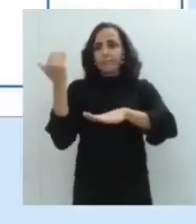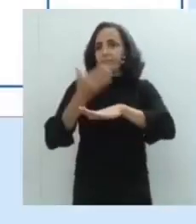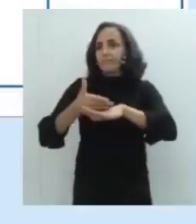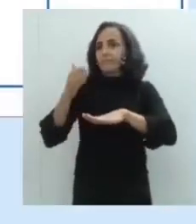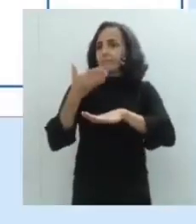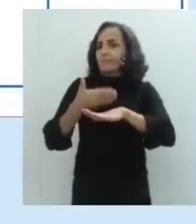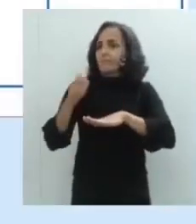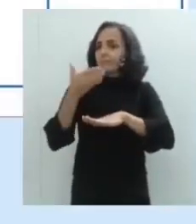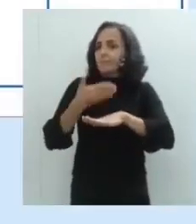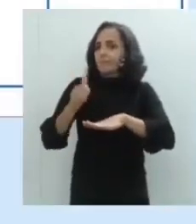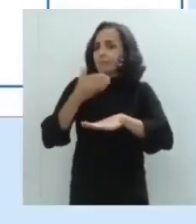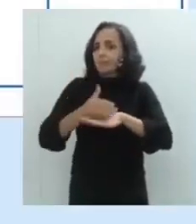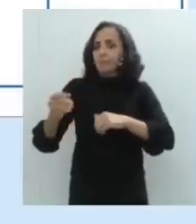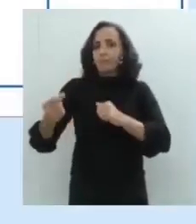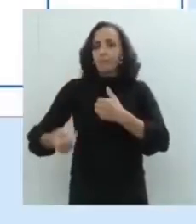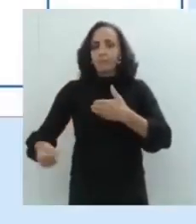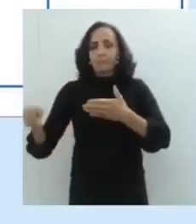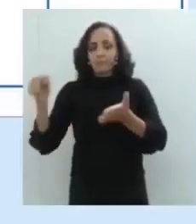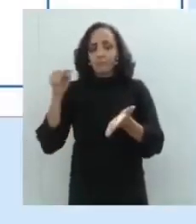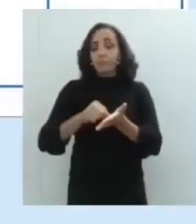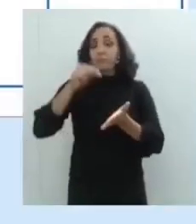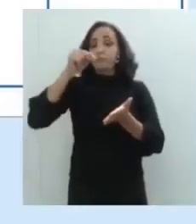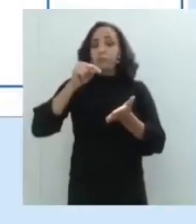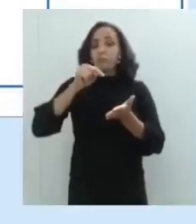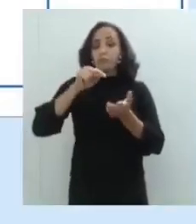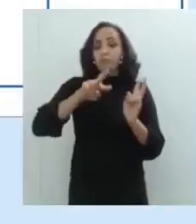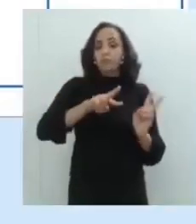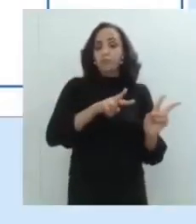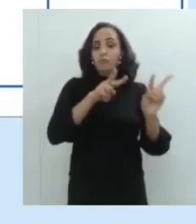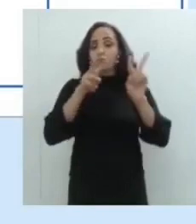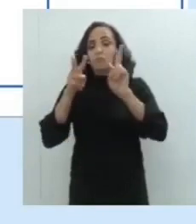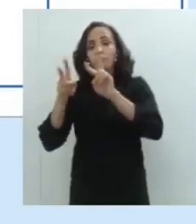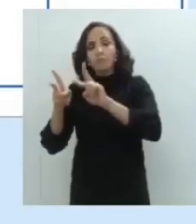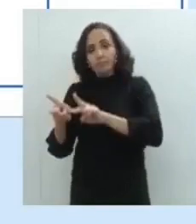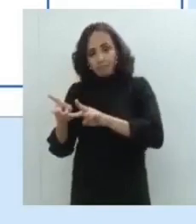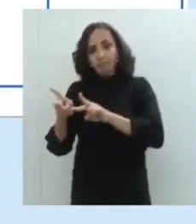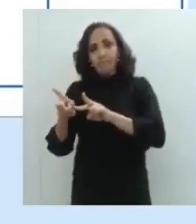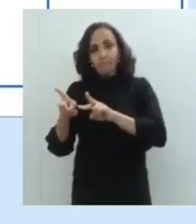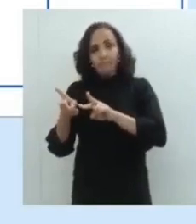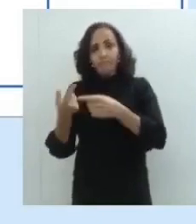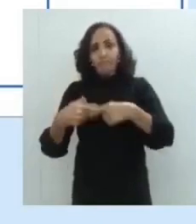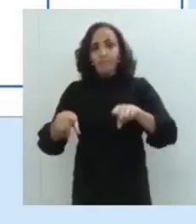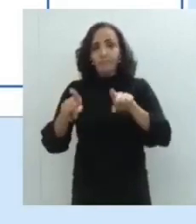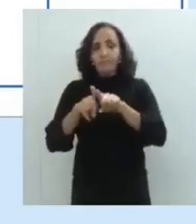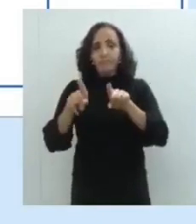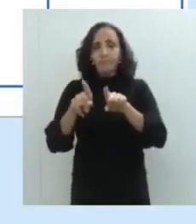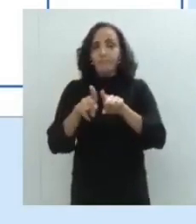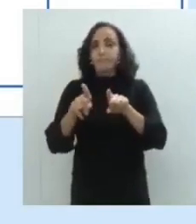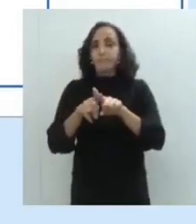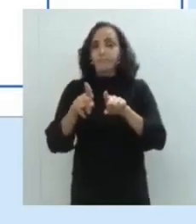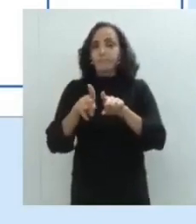gente clica lá em gerar relatório, vai também abrir a opção,